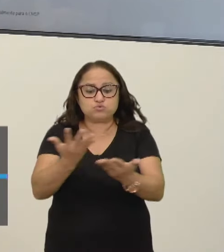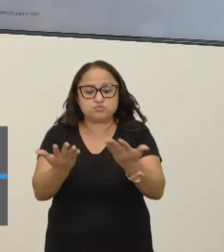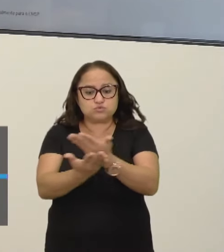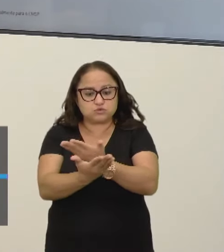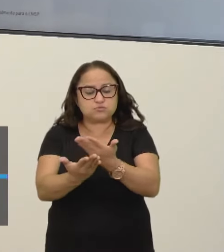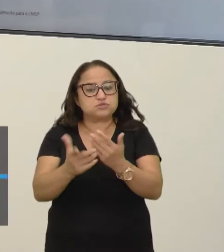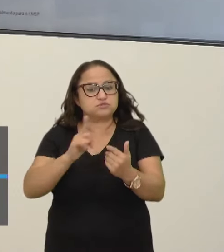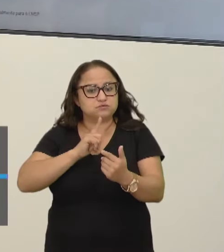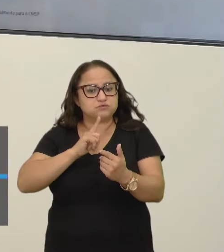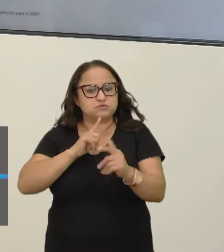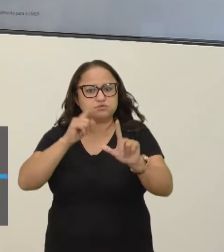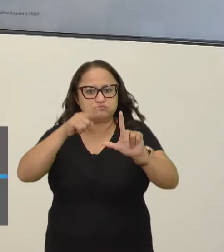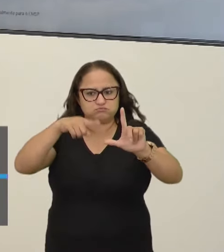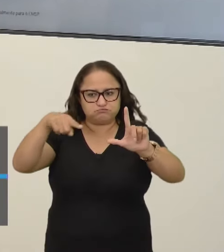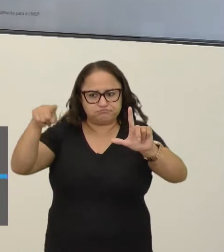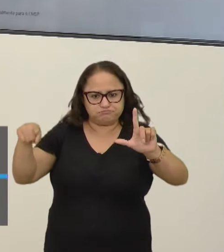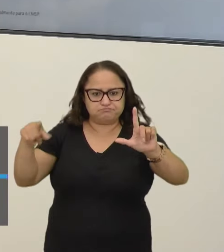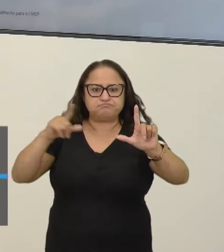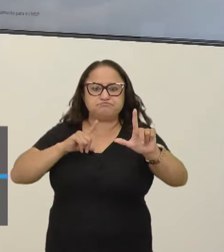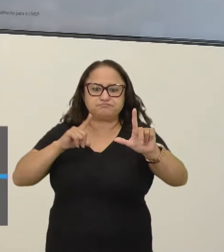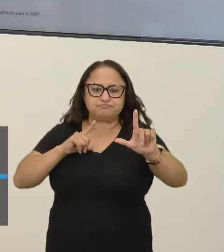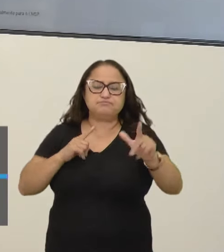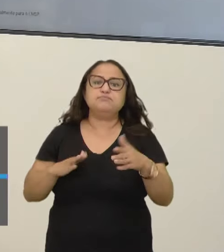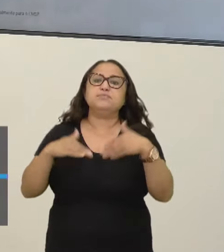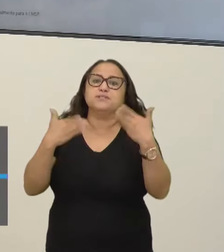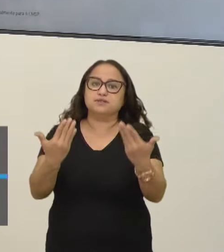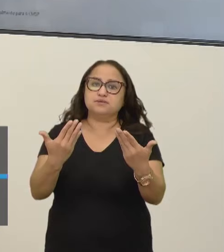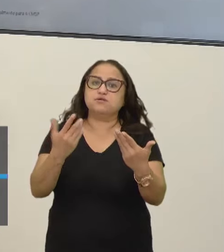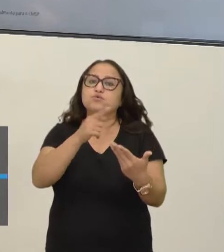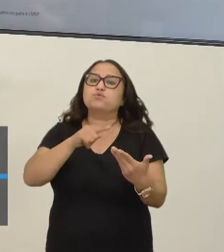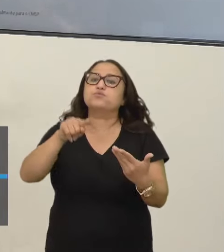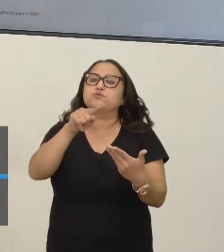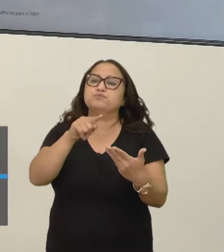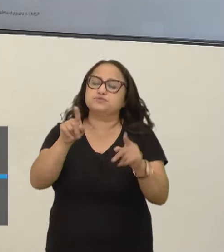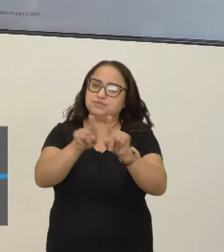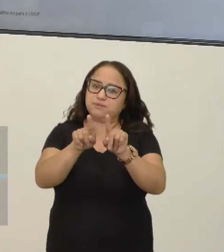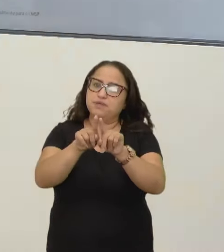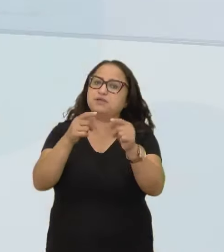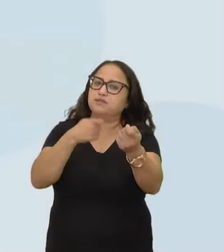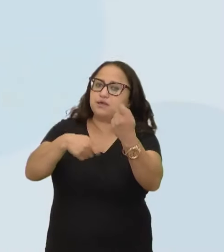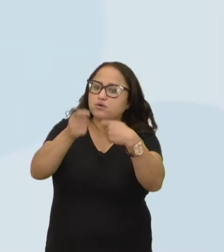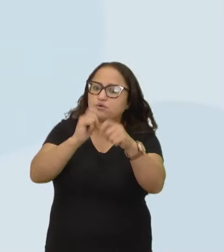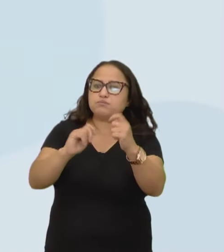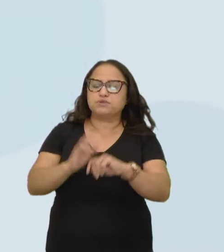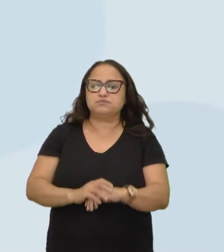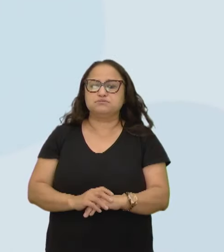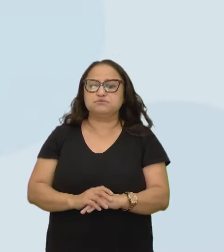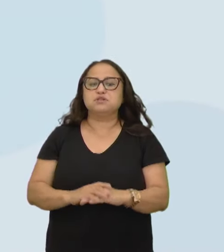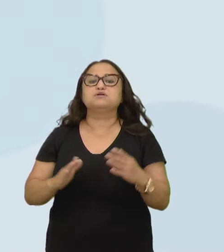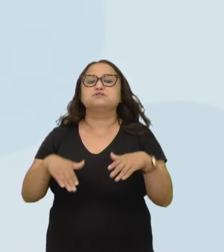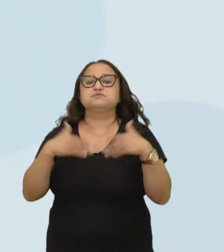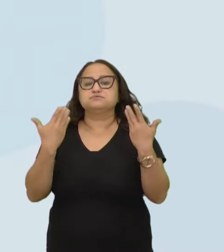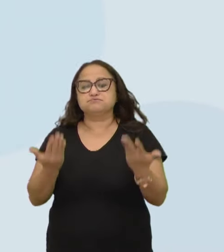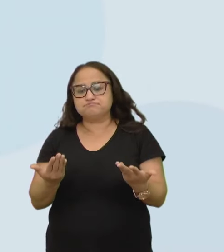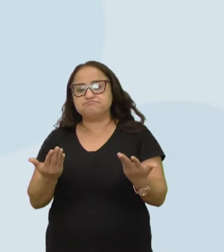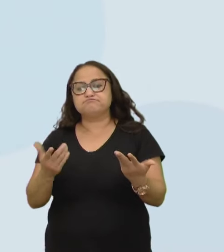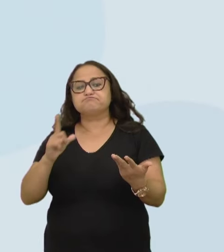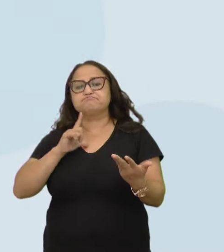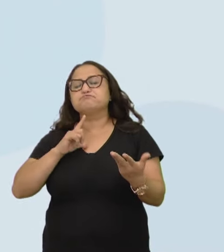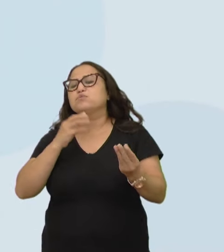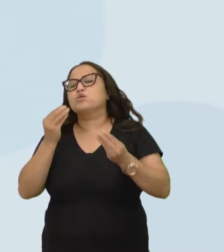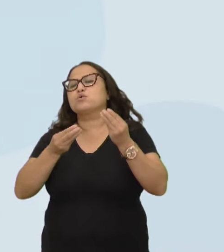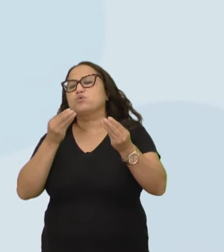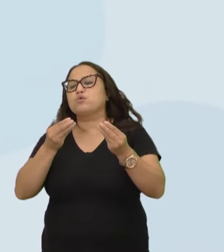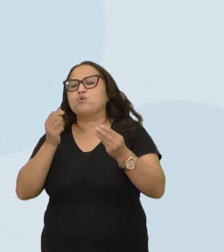do diagrama de fluxo circular e aí, provavelmente, dentro da economia. Então, nessa aula nós tentamos observar aí como o